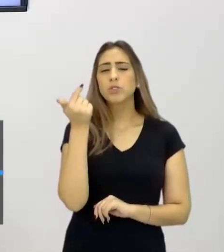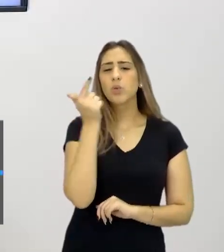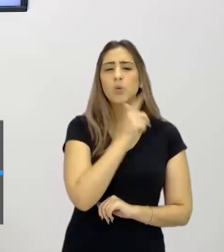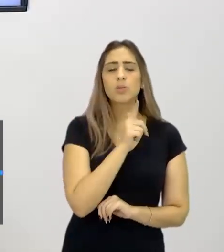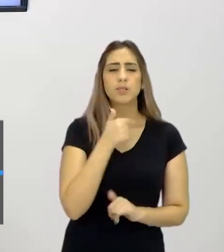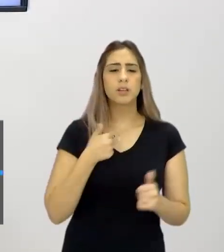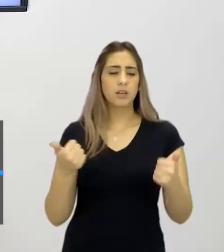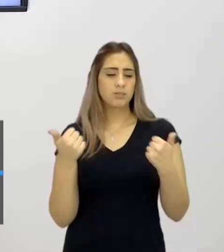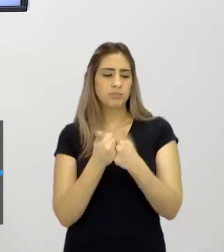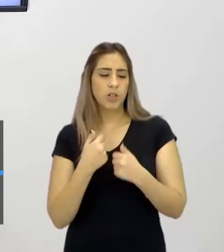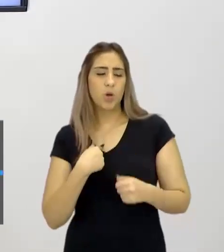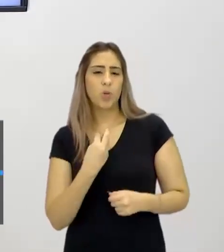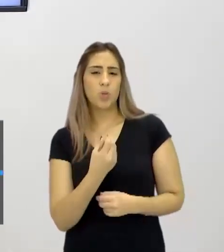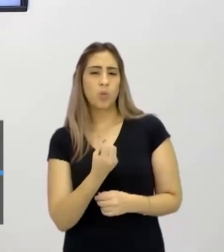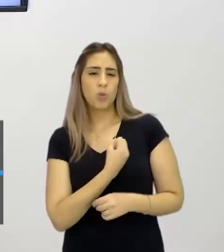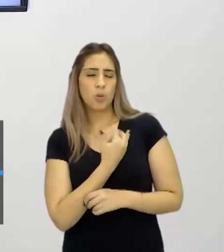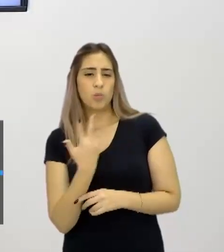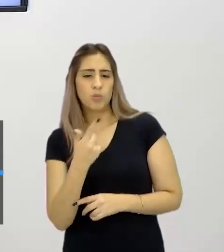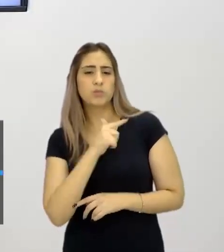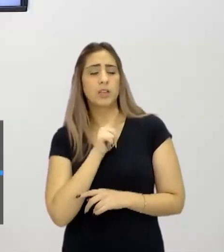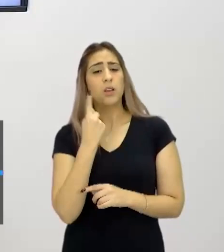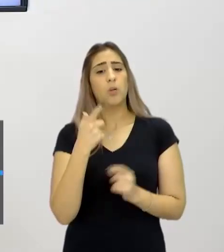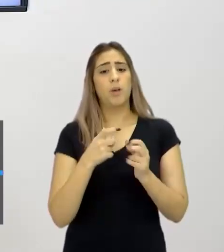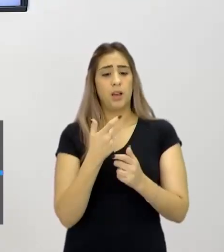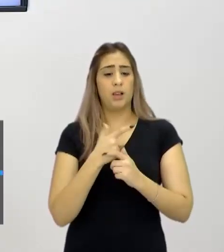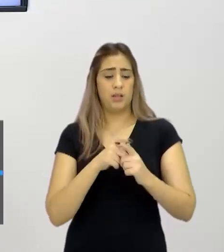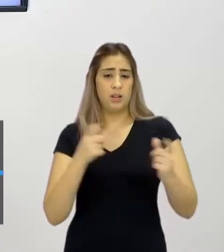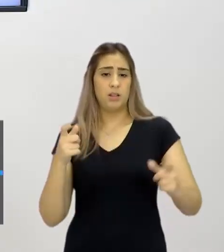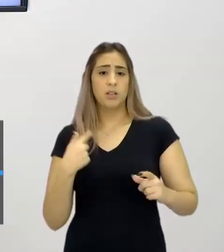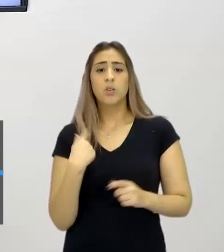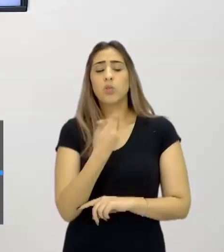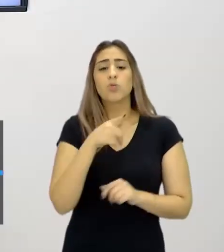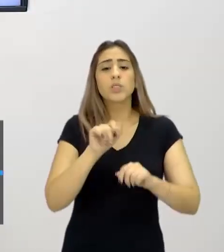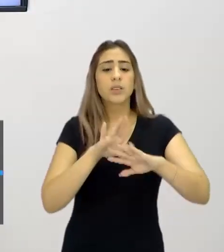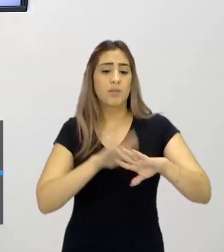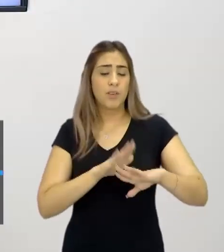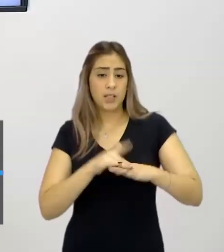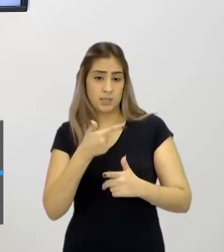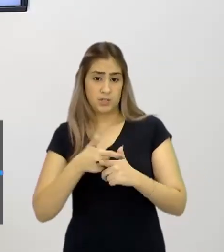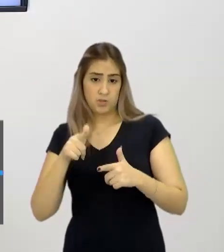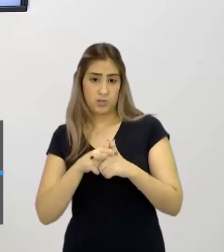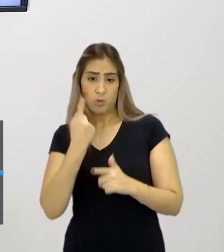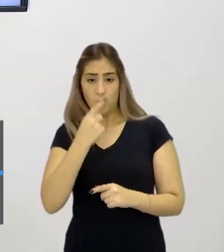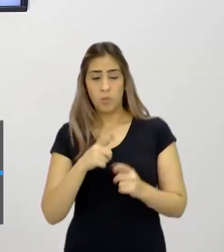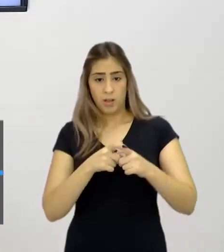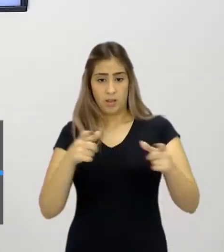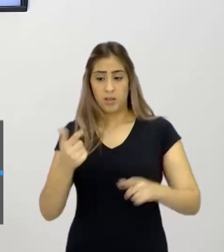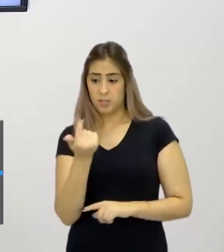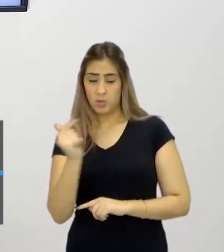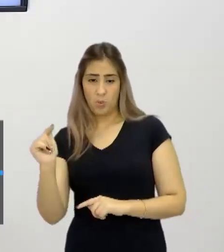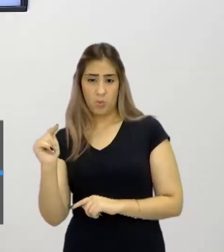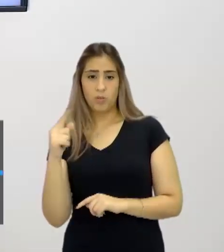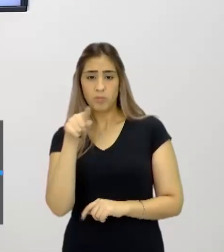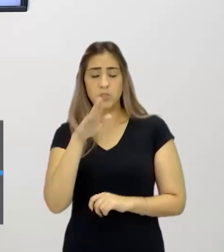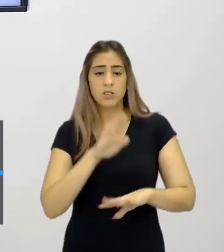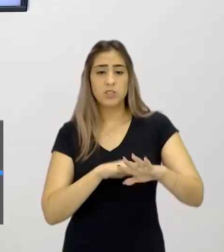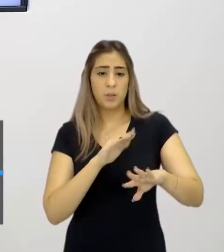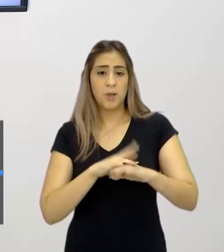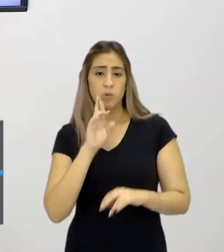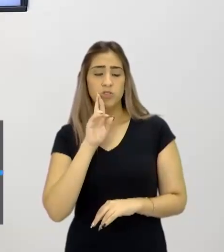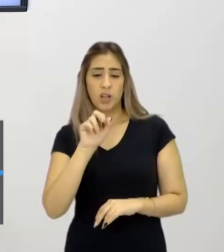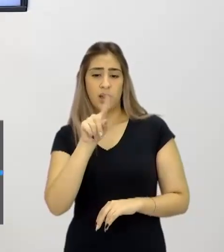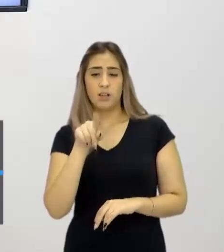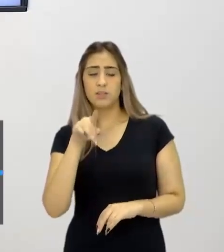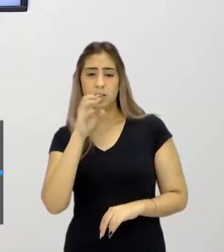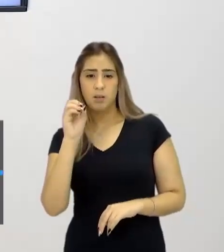um número, medir, você tem aí uma grandeza. Então, quando você faz a divisão entre uma grandeza e outra, você está chamando de razão.